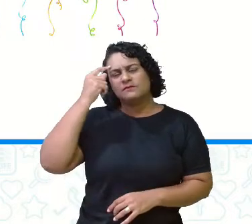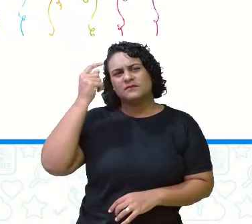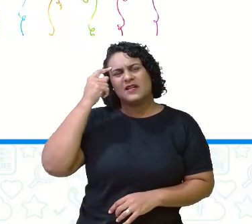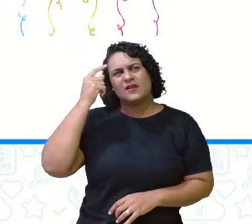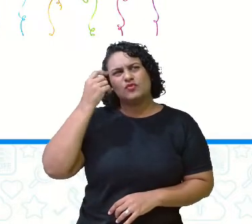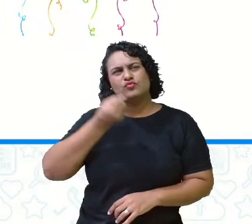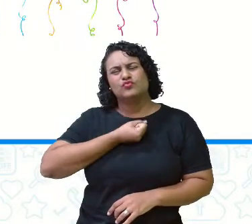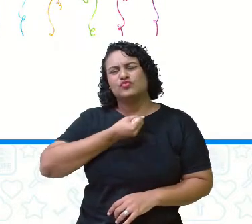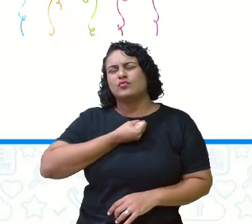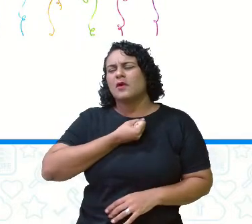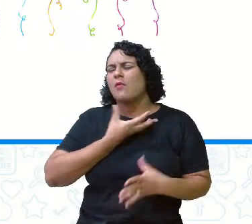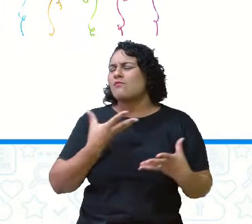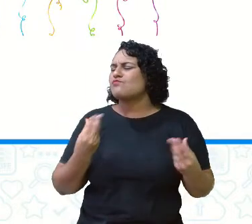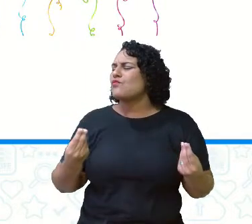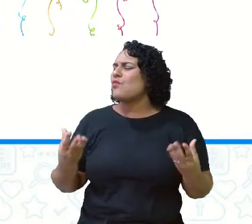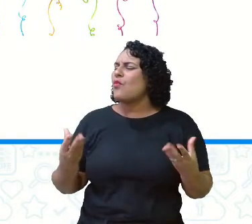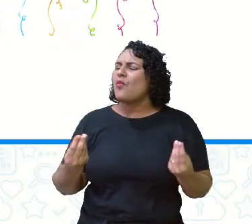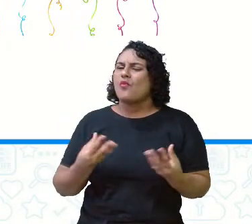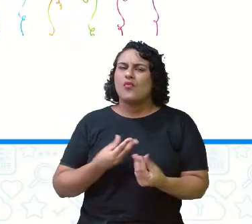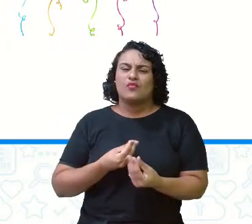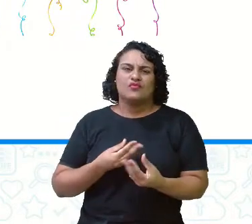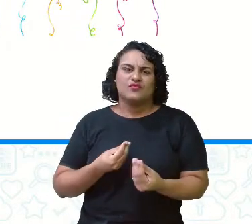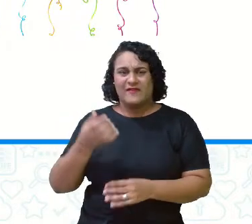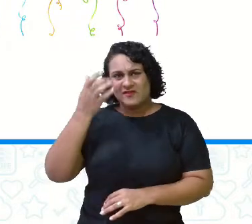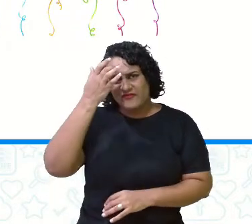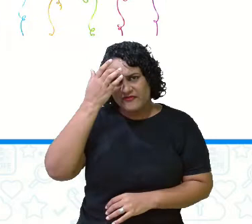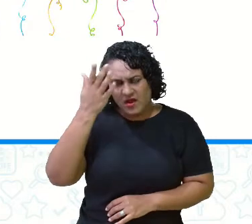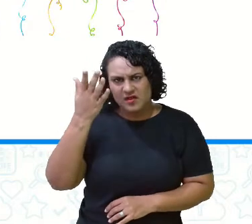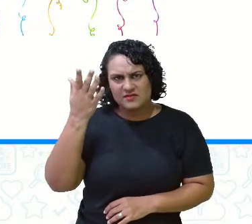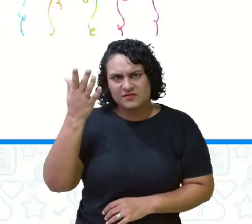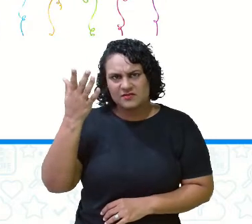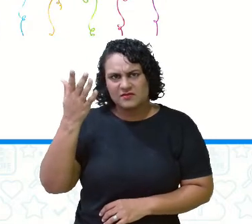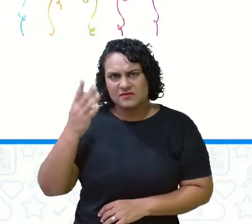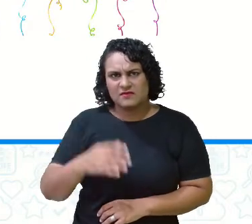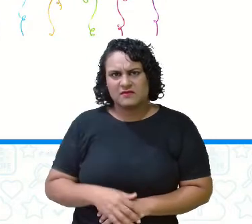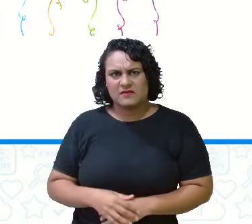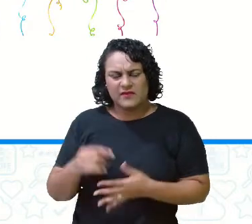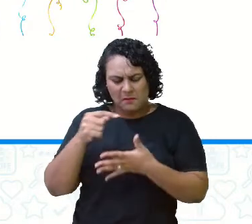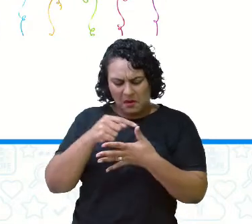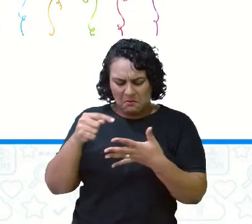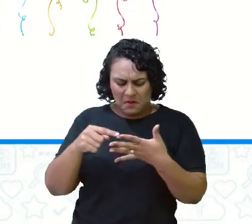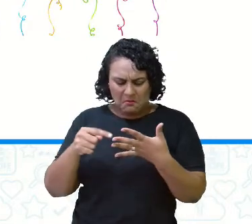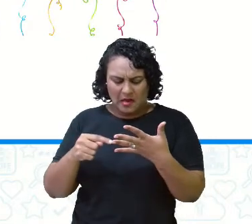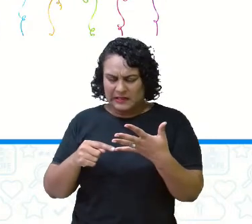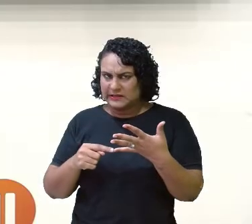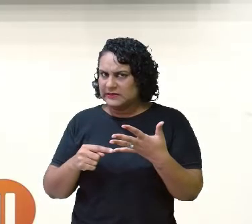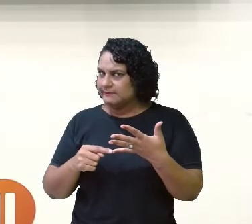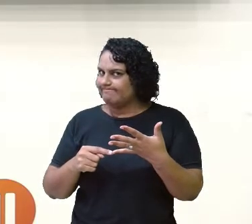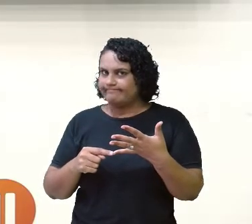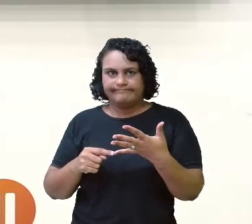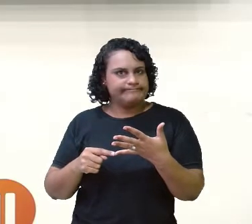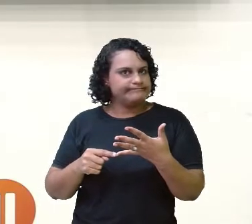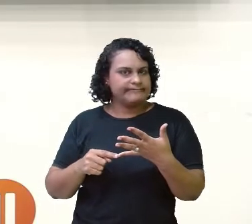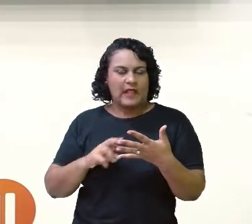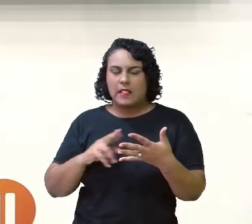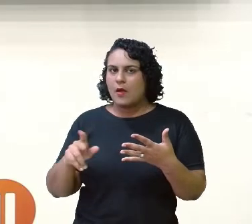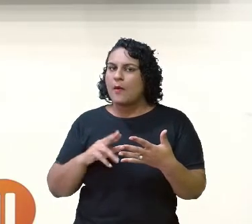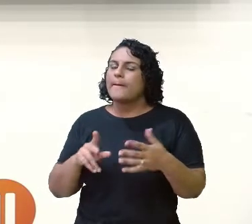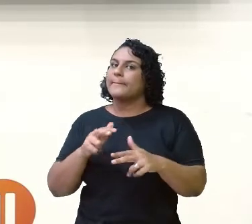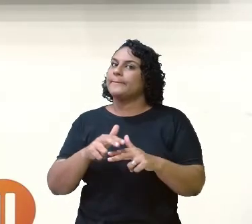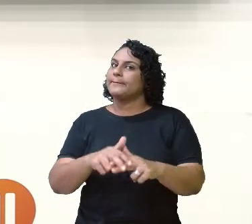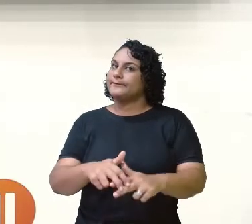maior de balões. Será que vai ficar tão fácil assim fazer essa contagem? Eu acho que não, né? Por isso que se